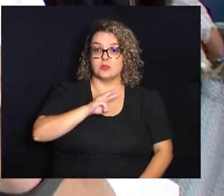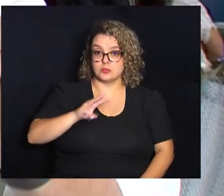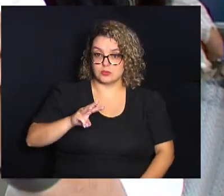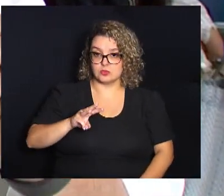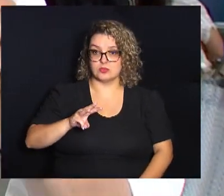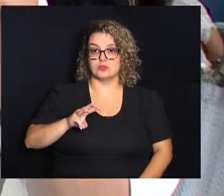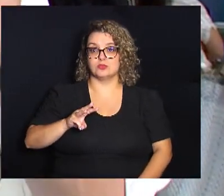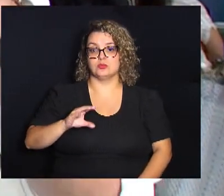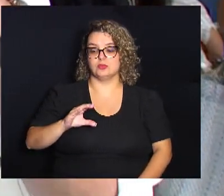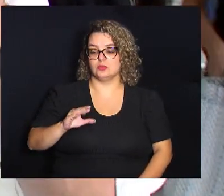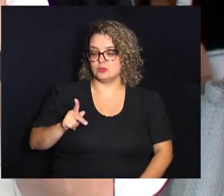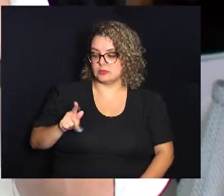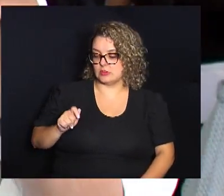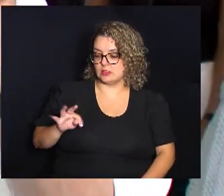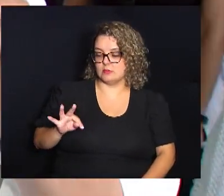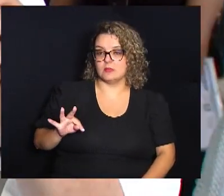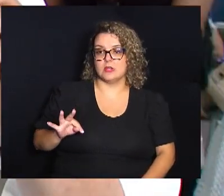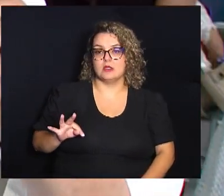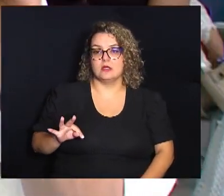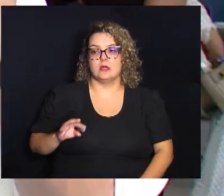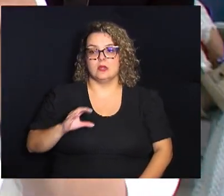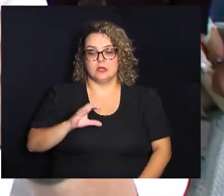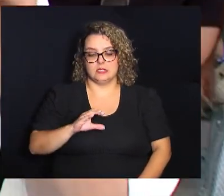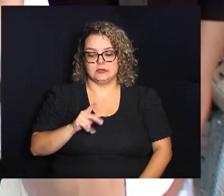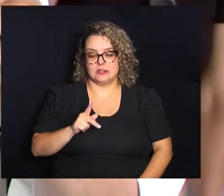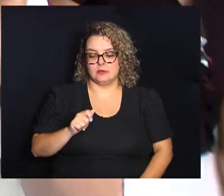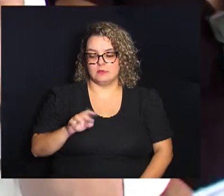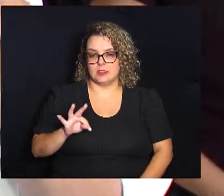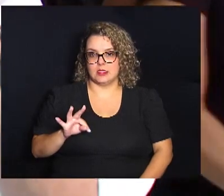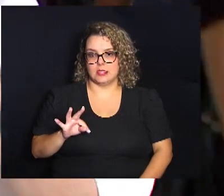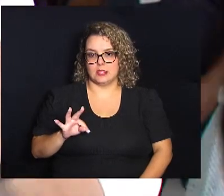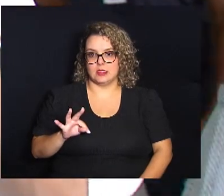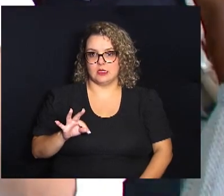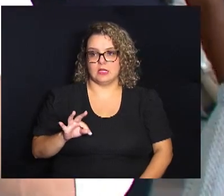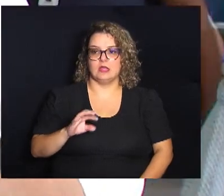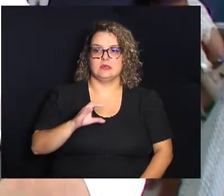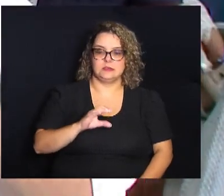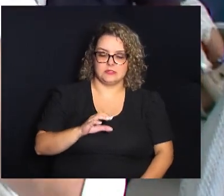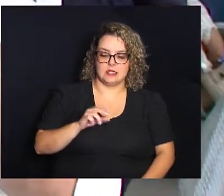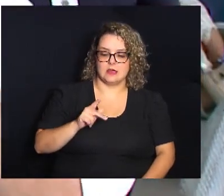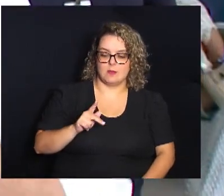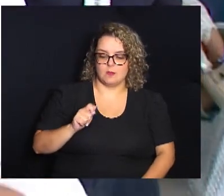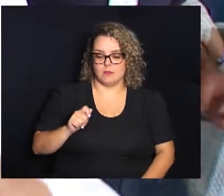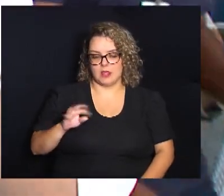o endereço do CEPAT, cepatcpta.com.br,